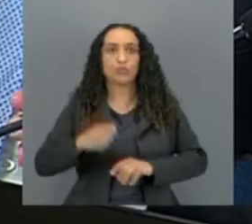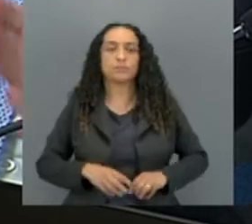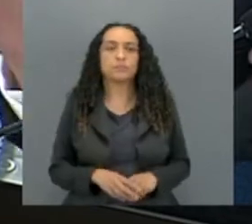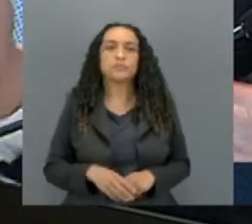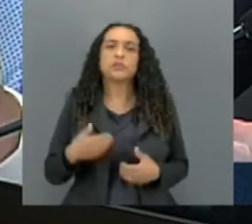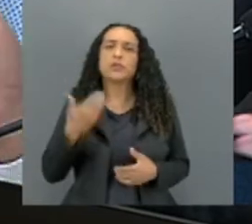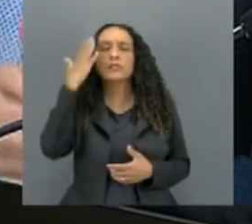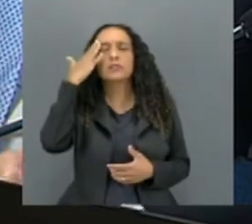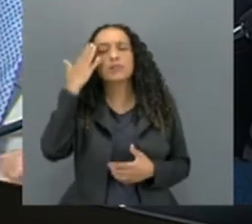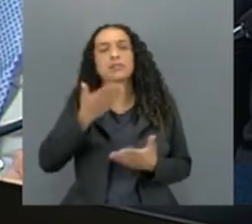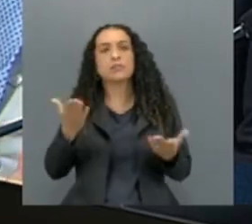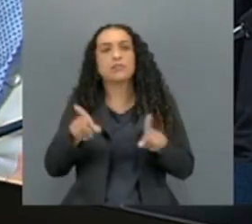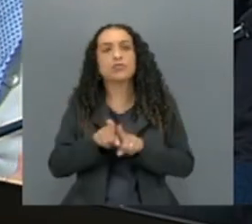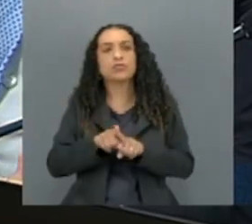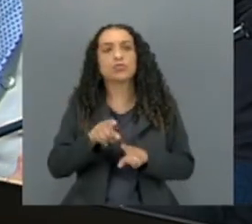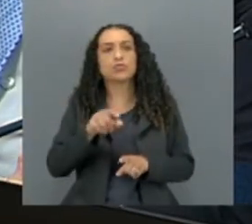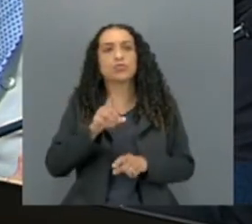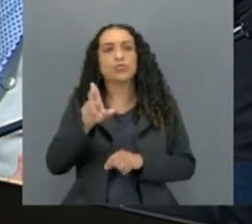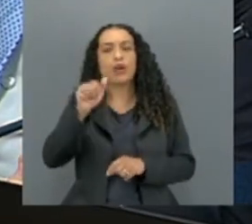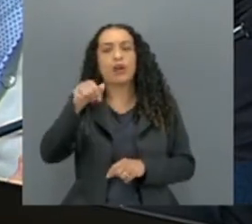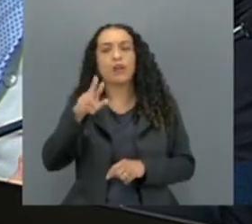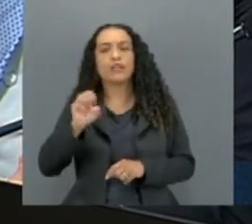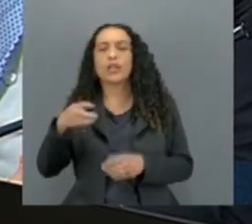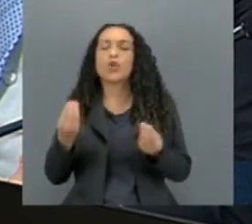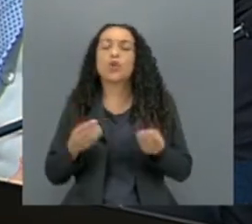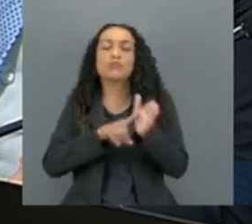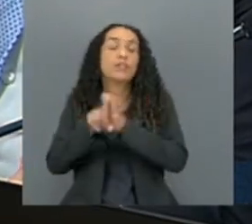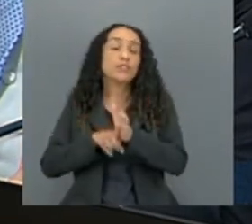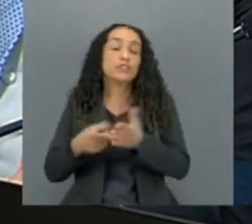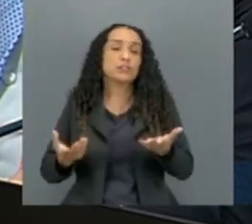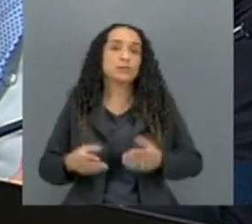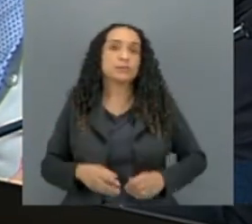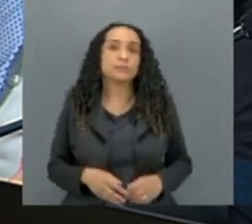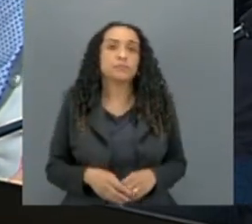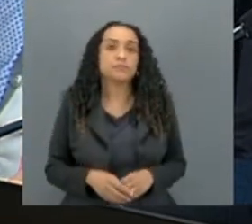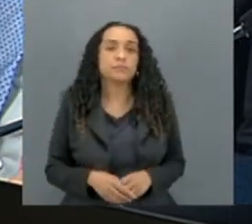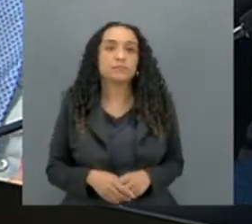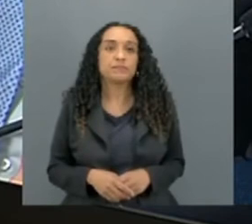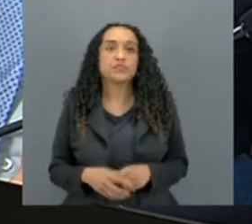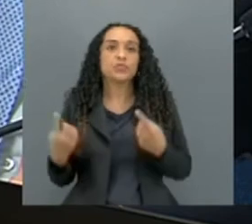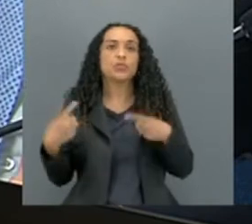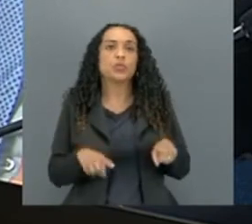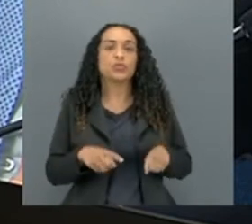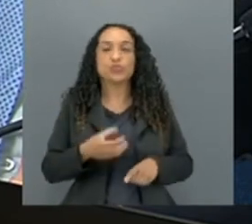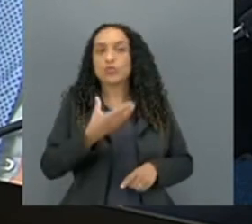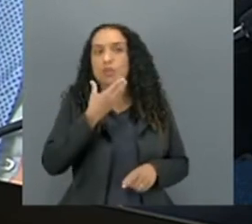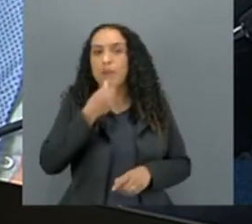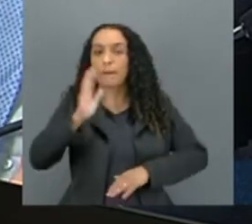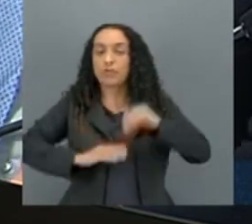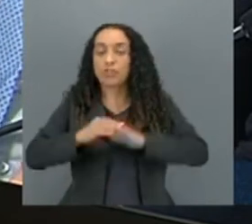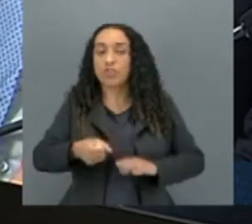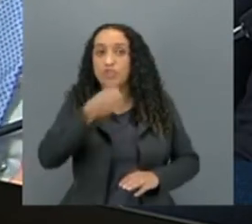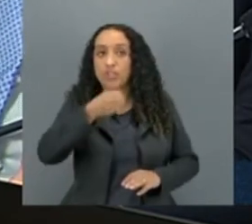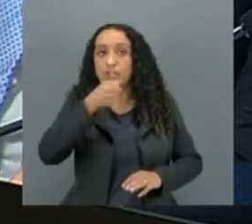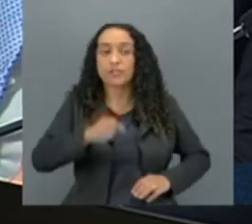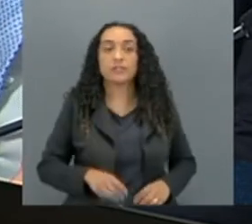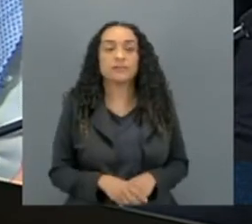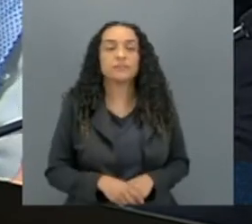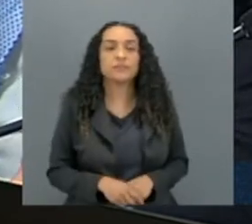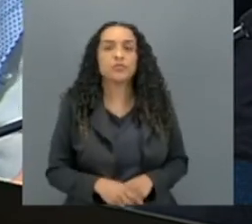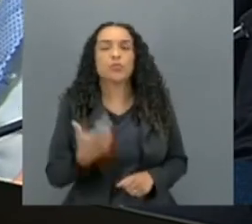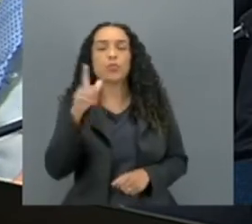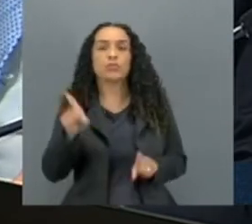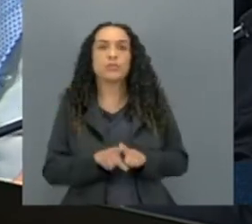queria saber com o senhor, com o doutor Andrei, como que está essa investigação, né, contra jornalistas, não só contra ele, mas outros,